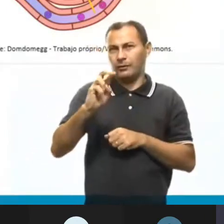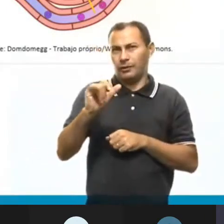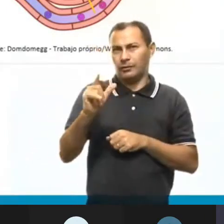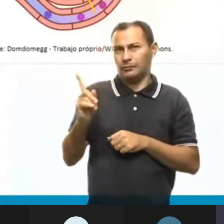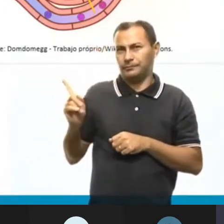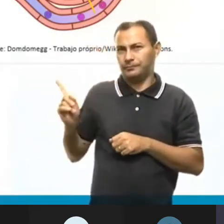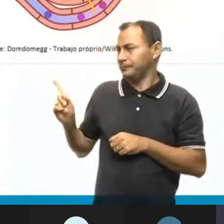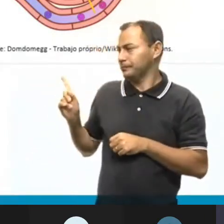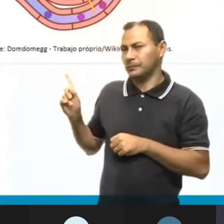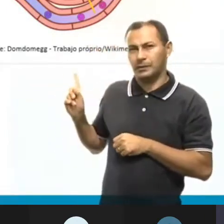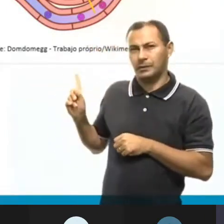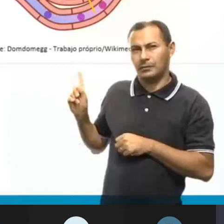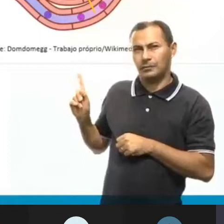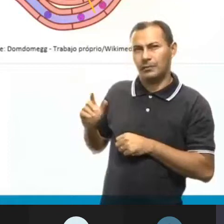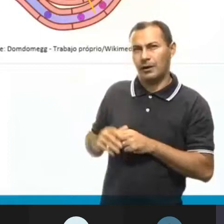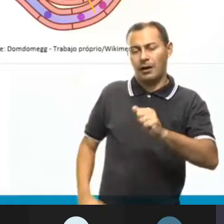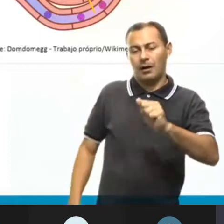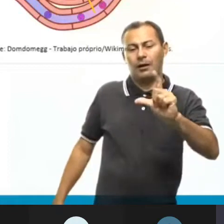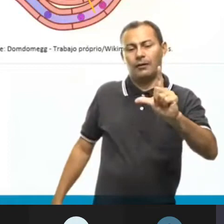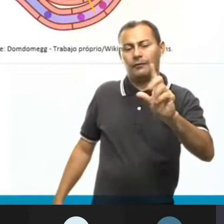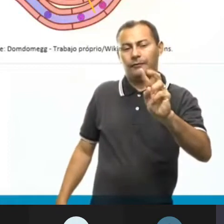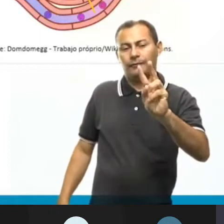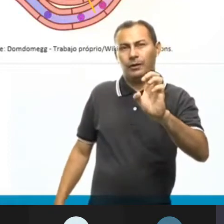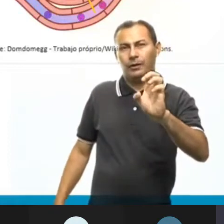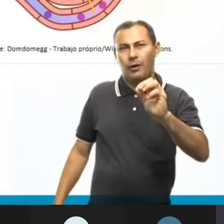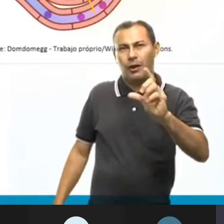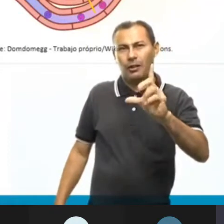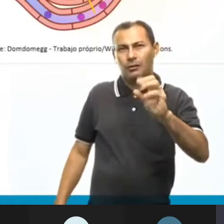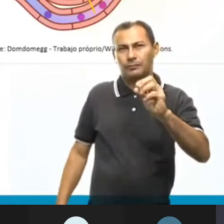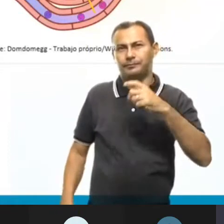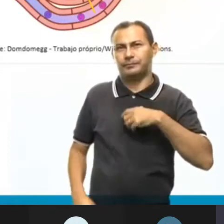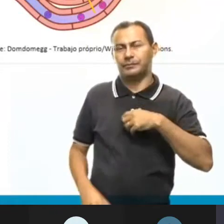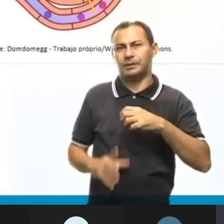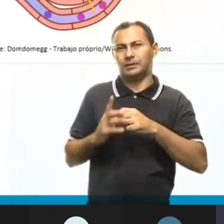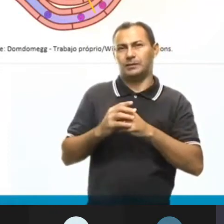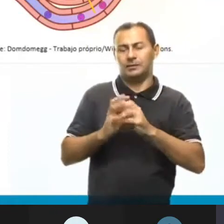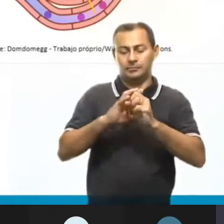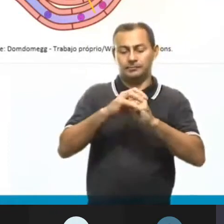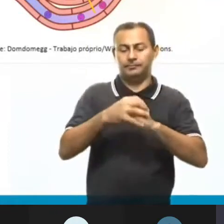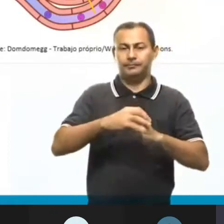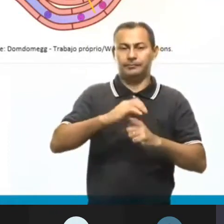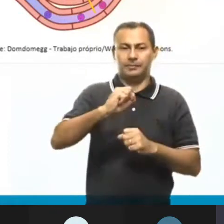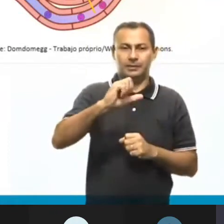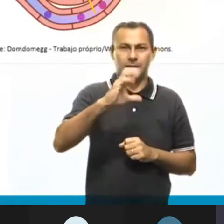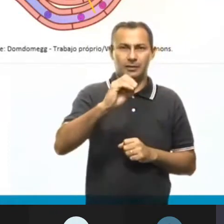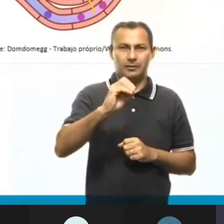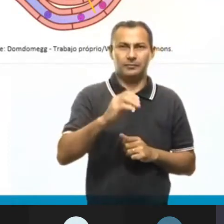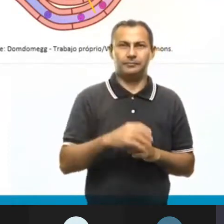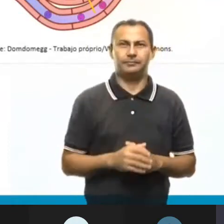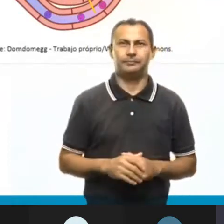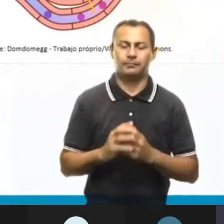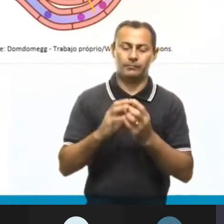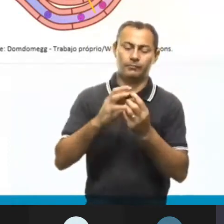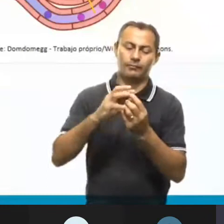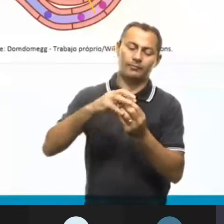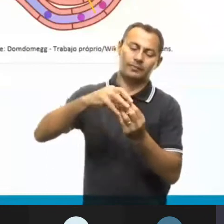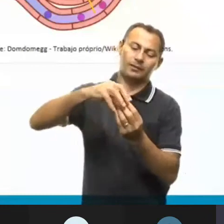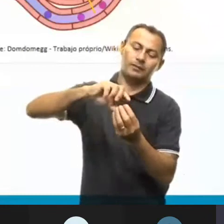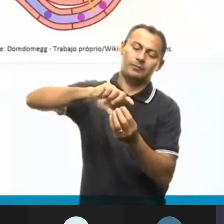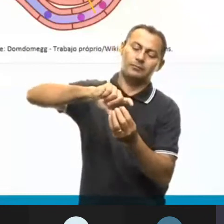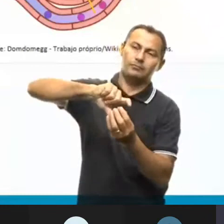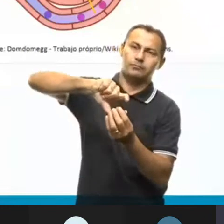alvéolo, aqui eu tenho outro alvéolo, aqui eu tenho outro alvéolo. Isso aqui é um saco alveolar, tá? E isso aqui, ó, vai ser